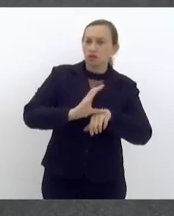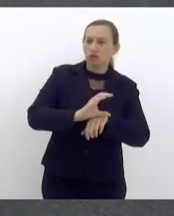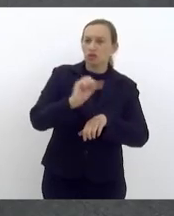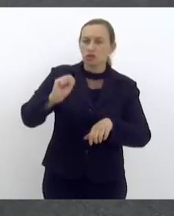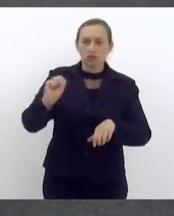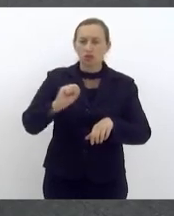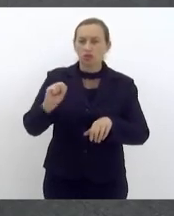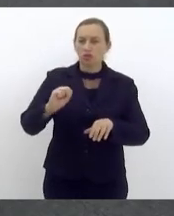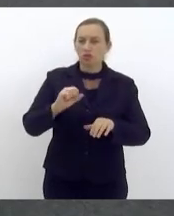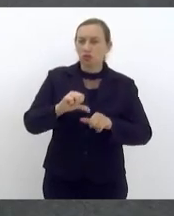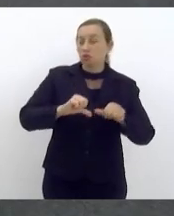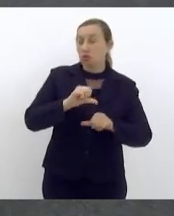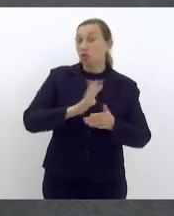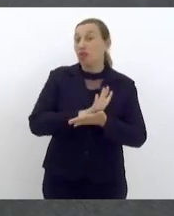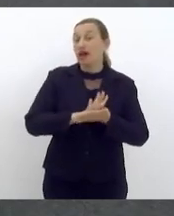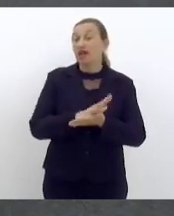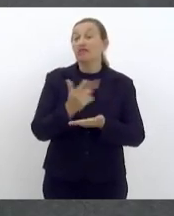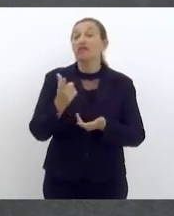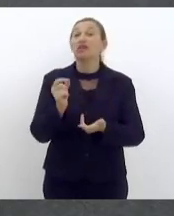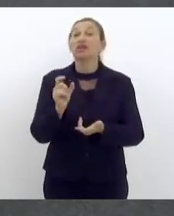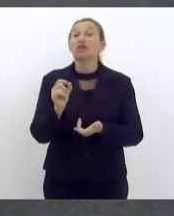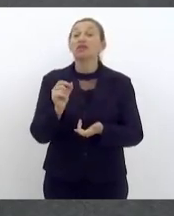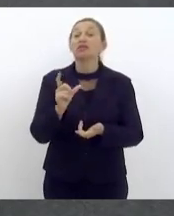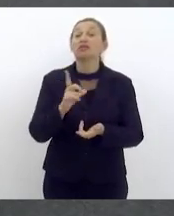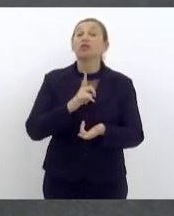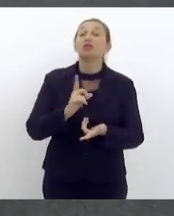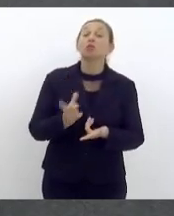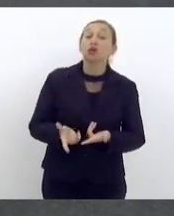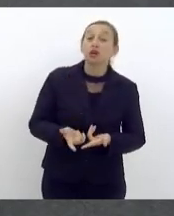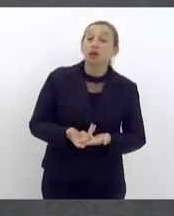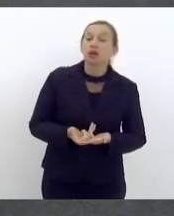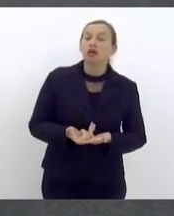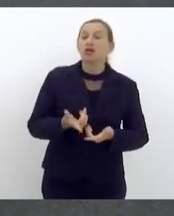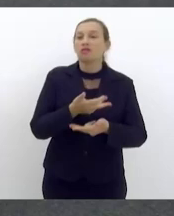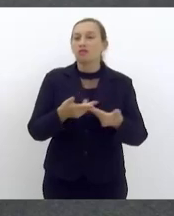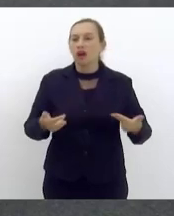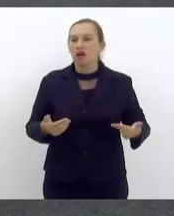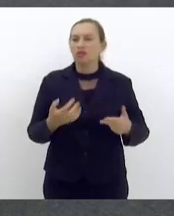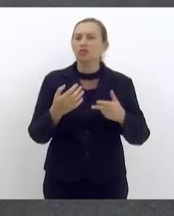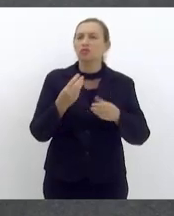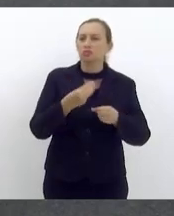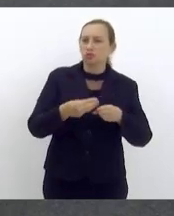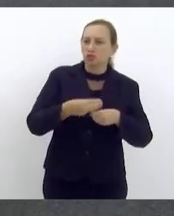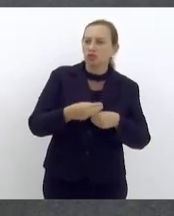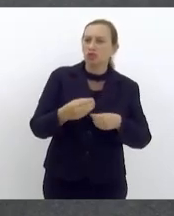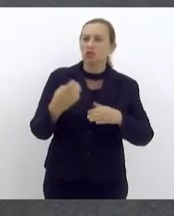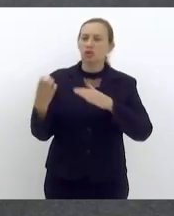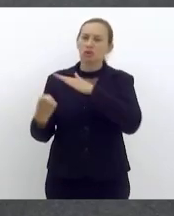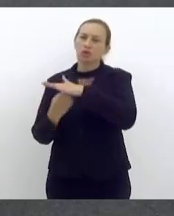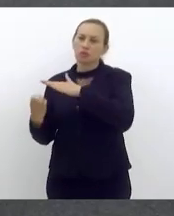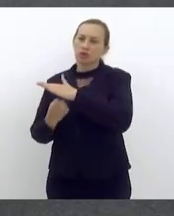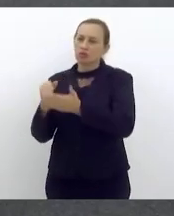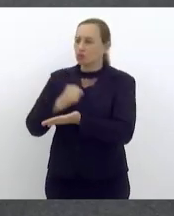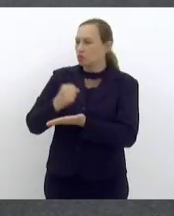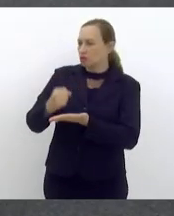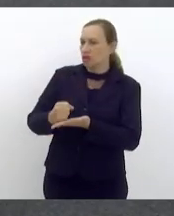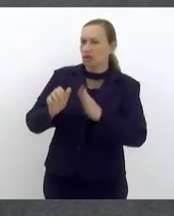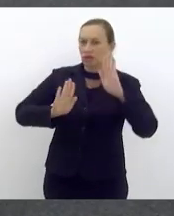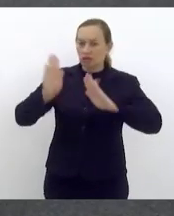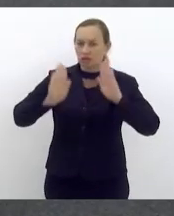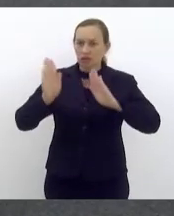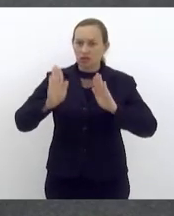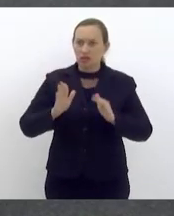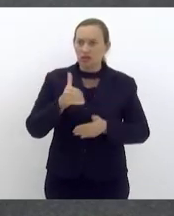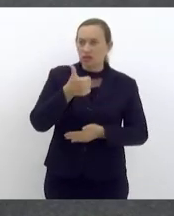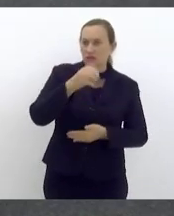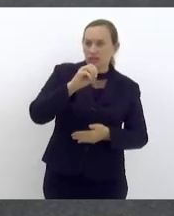não se mudou então o que que você vai ter vários municípios você vai ter o seguinte uma empresa que tem ali no seu contrato de licitação o funcionamento